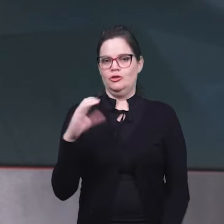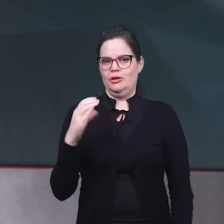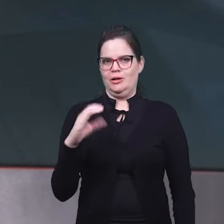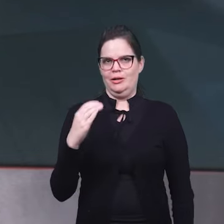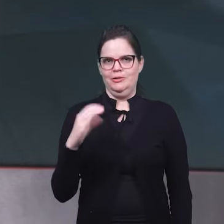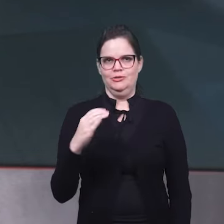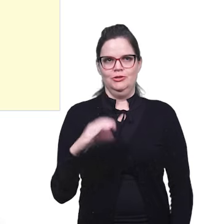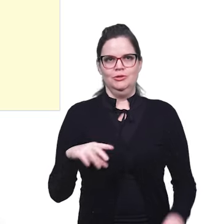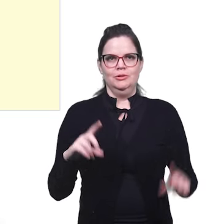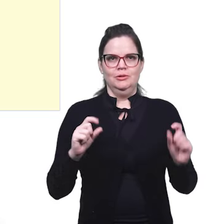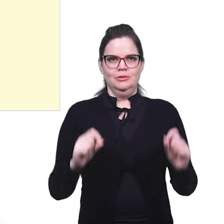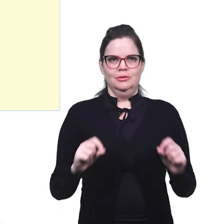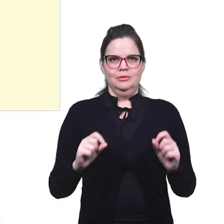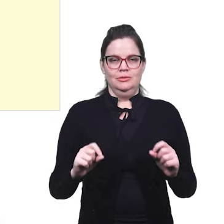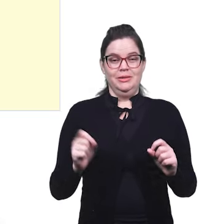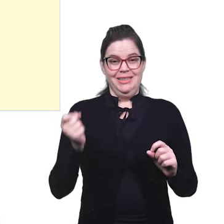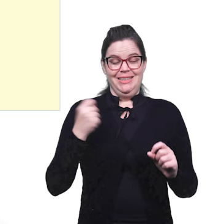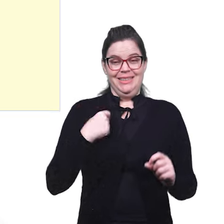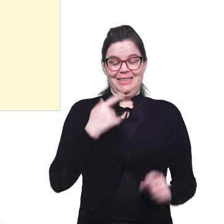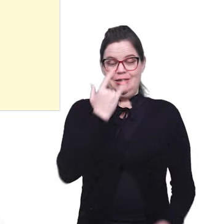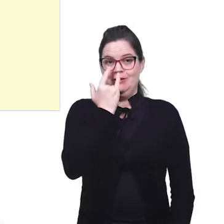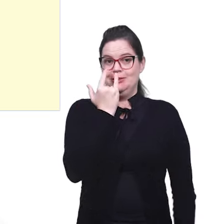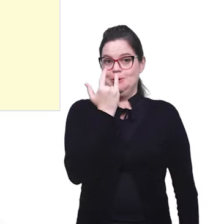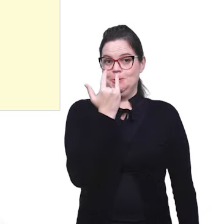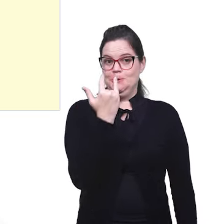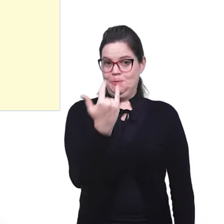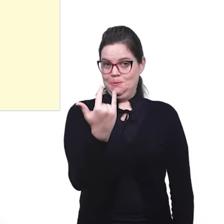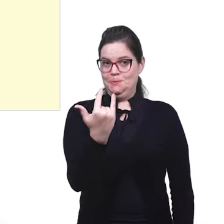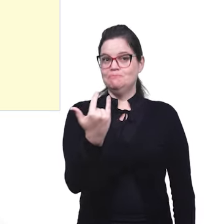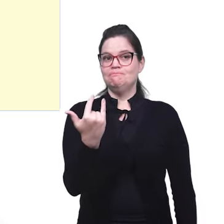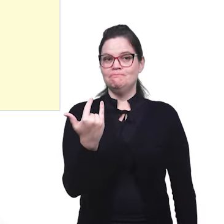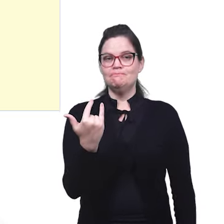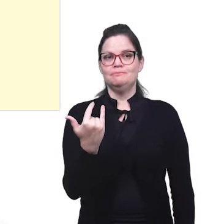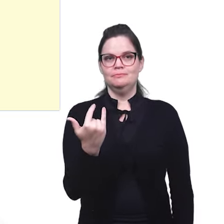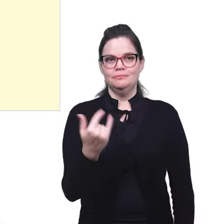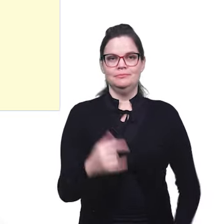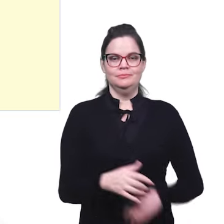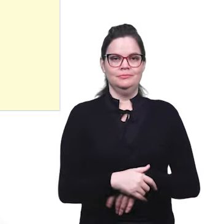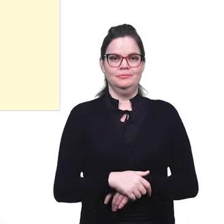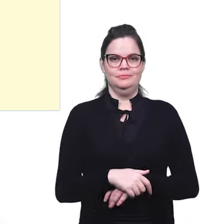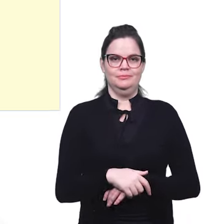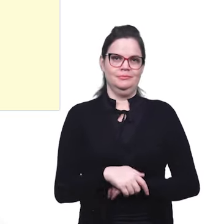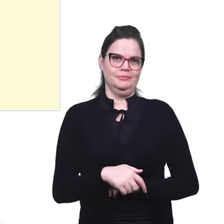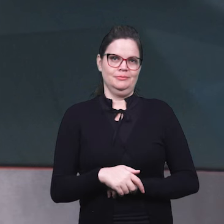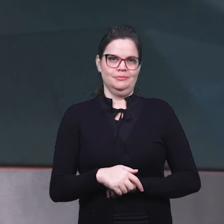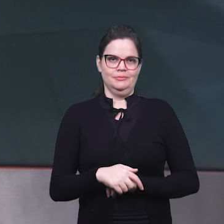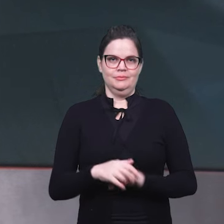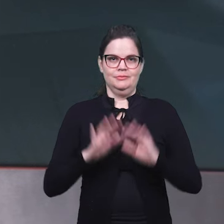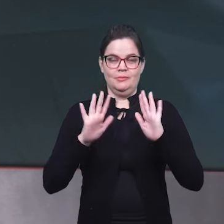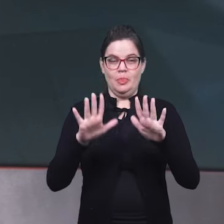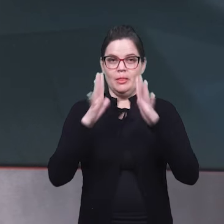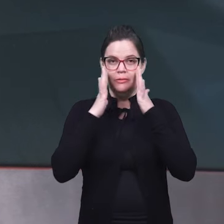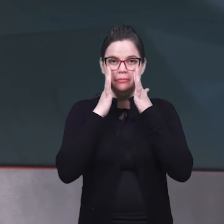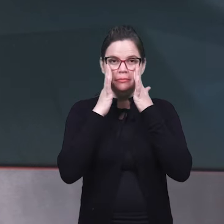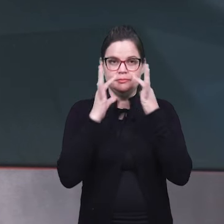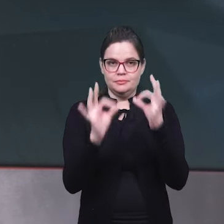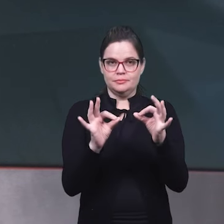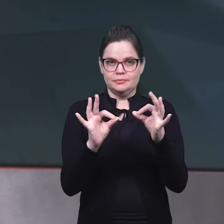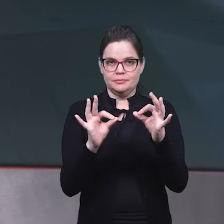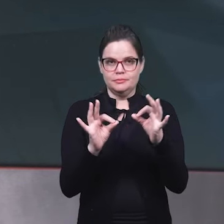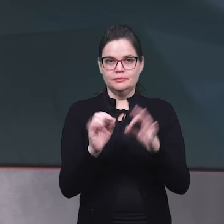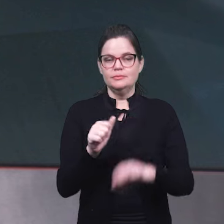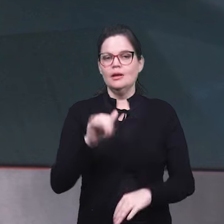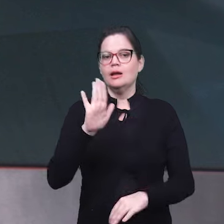crédito que são tentadoras. São tentadoras. Atenção!